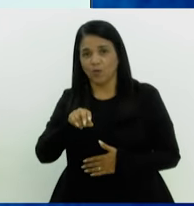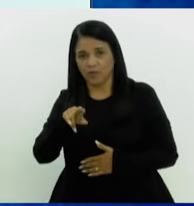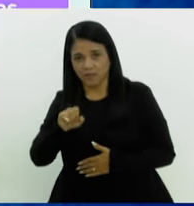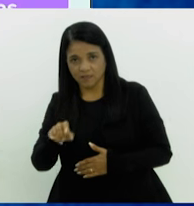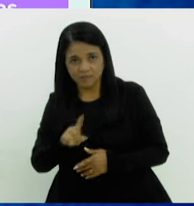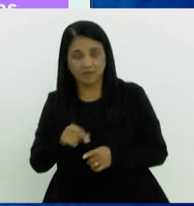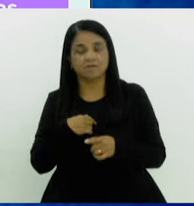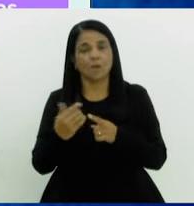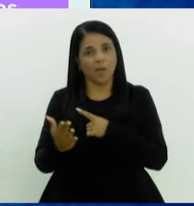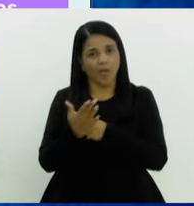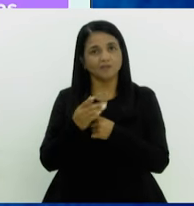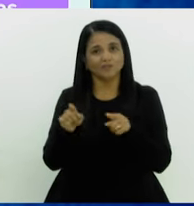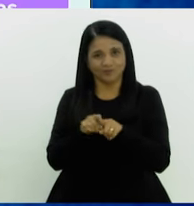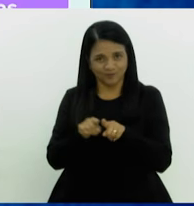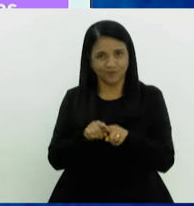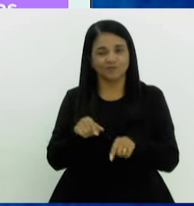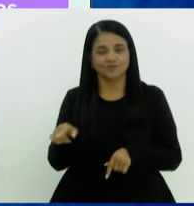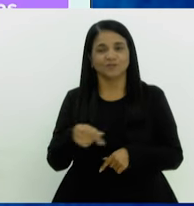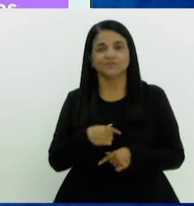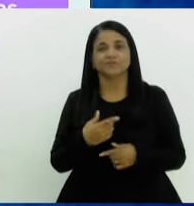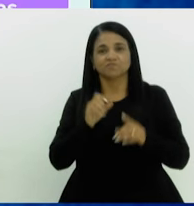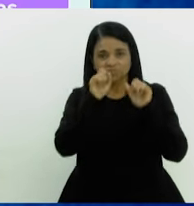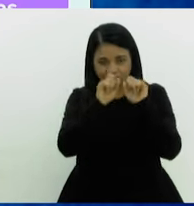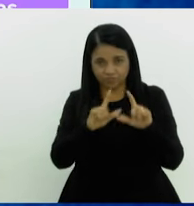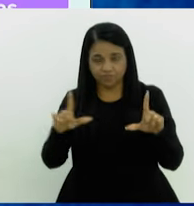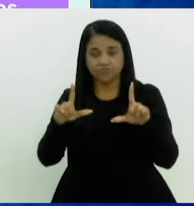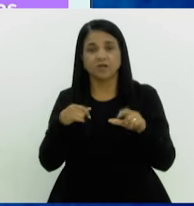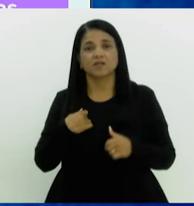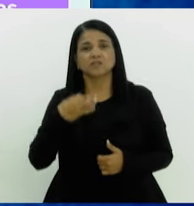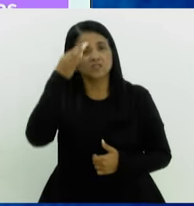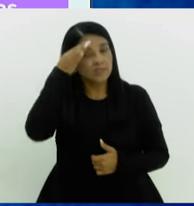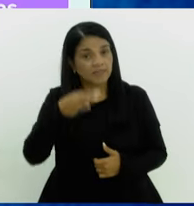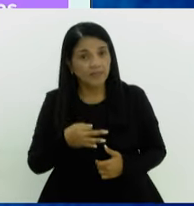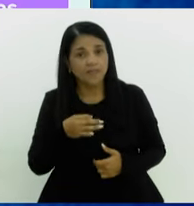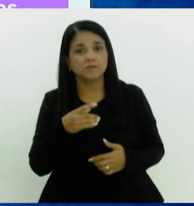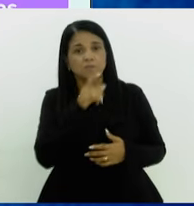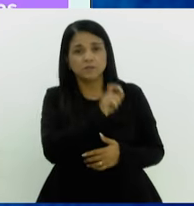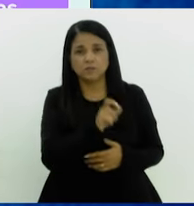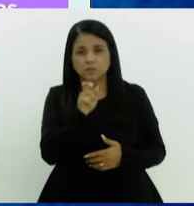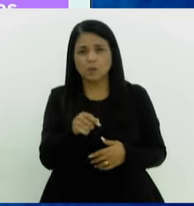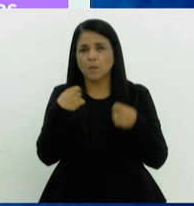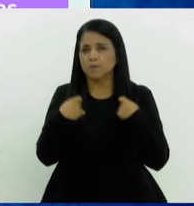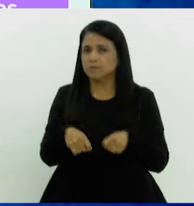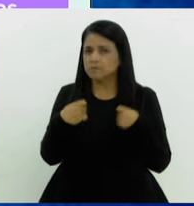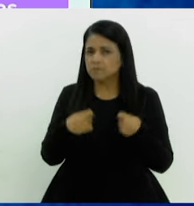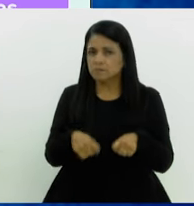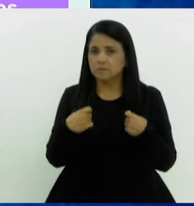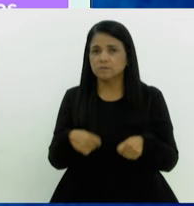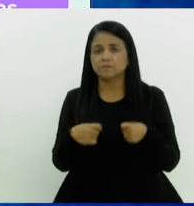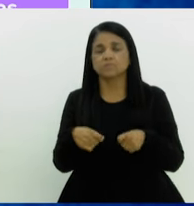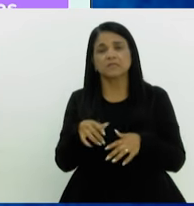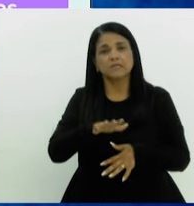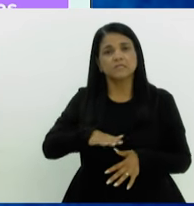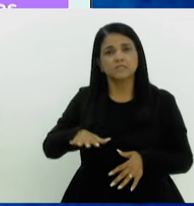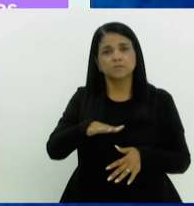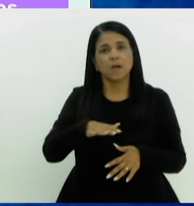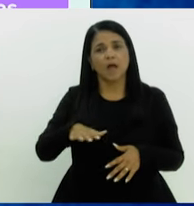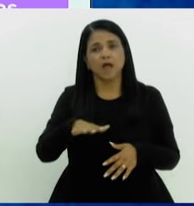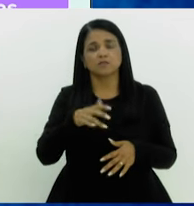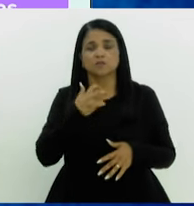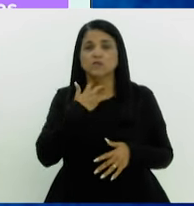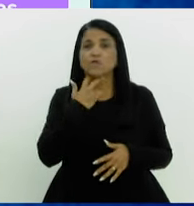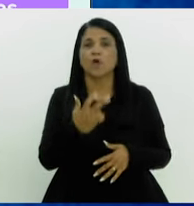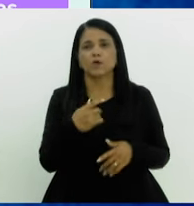pode passar pro próximo favor a gente entende que as pessoas precisam cada vez mais de espaços livres para ter